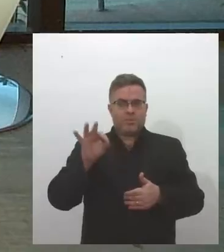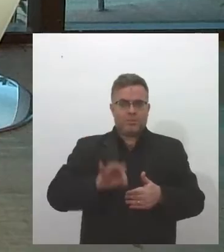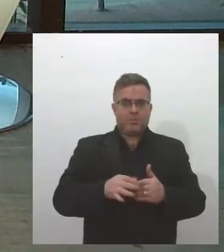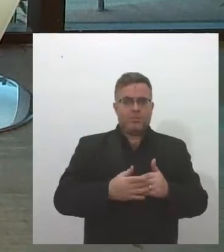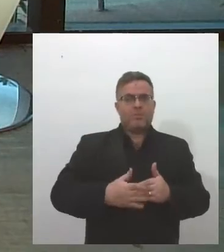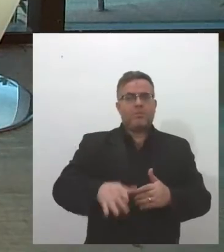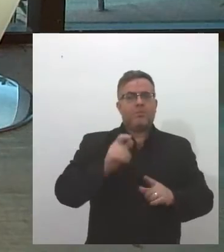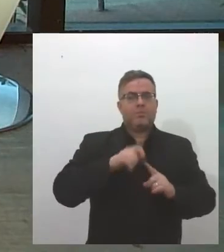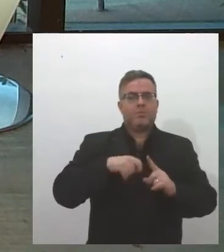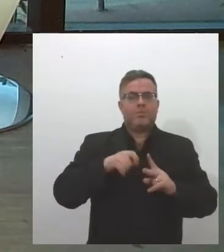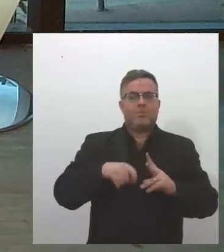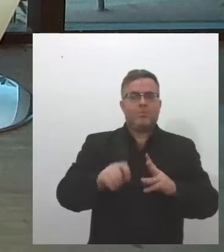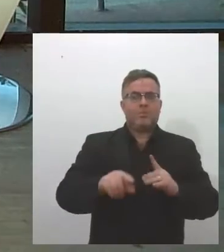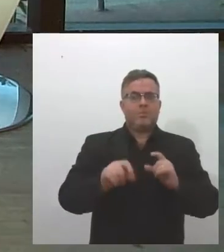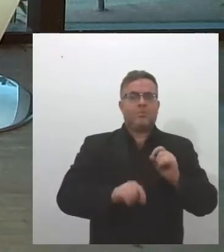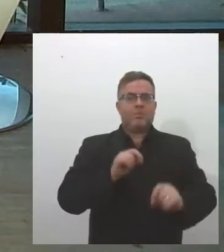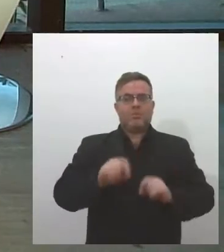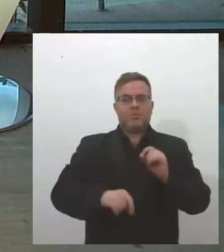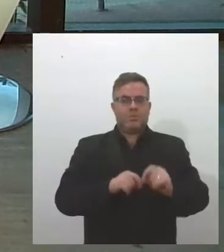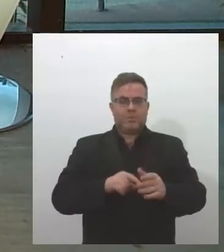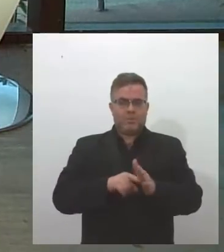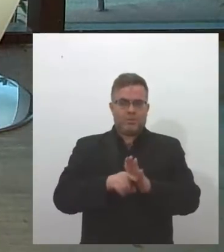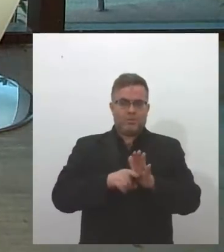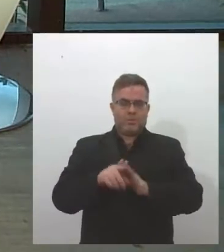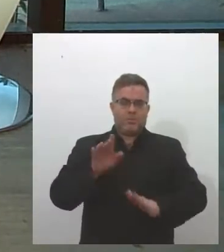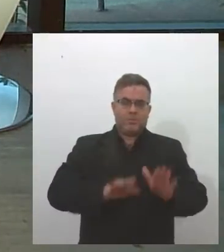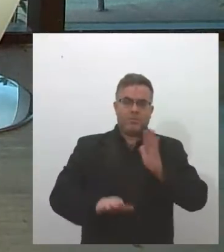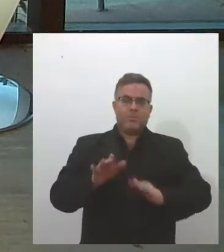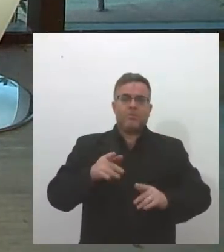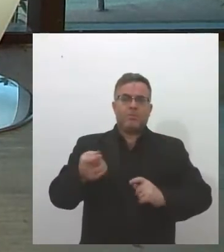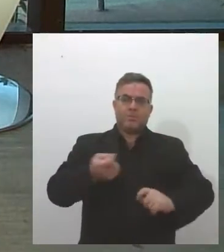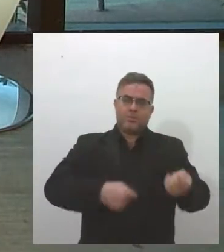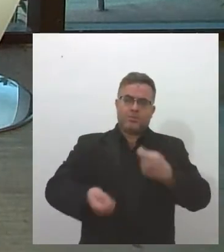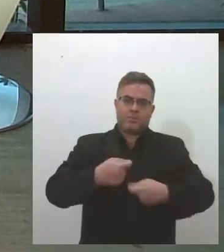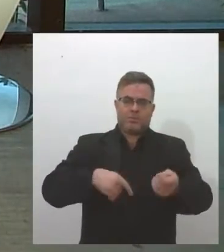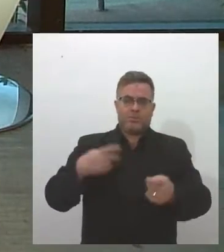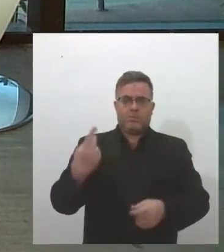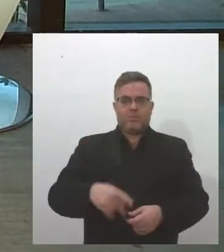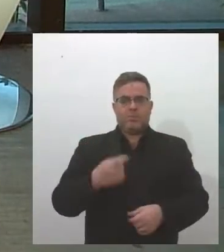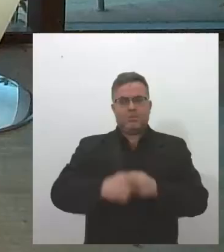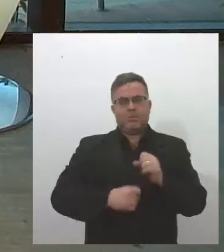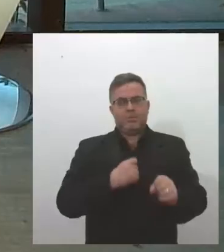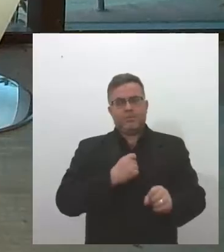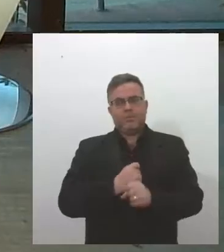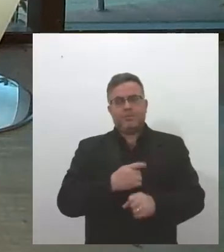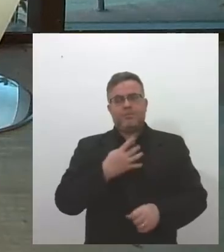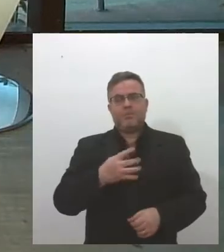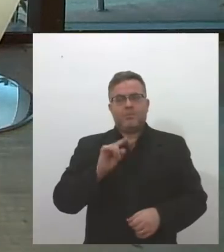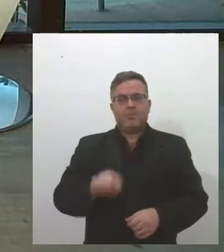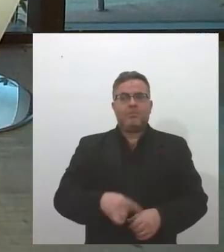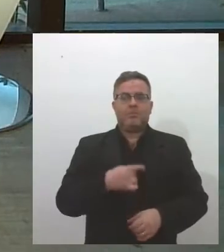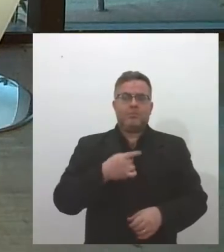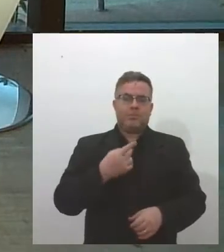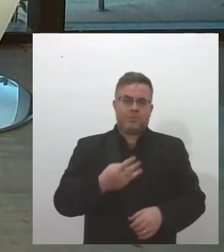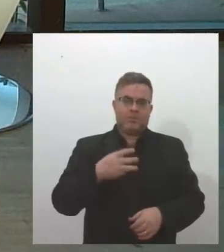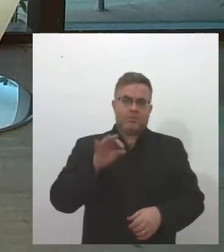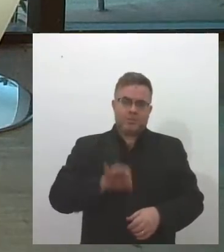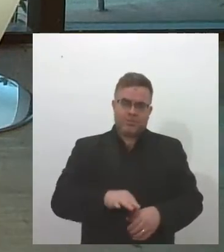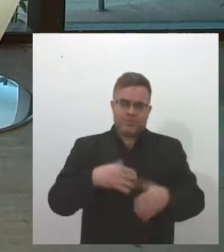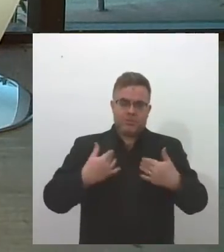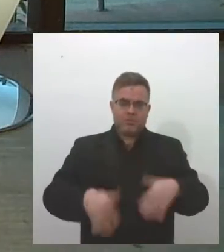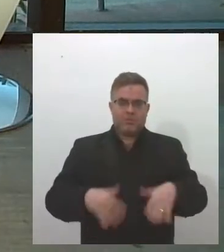meses, em razão do maior crescimento esperado da economia neste ano, que foi de 4,5%, e da demanda de setores